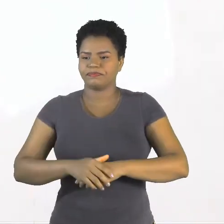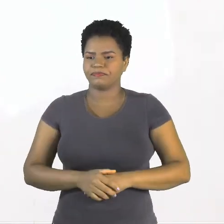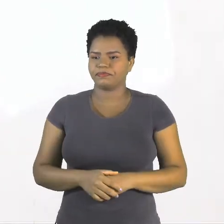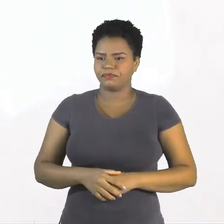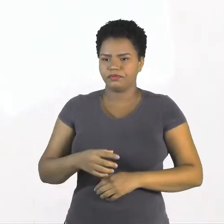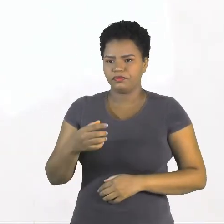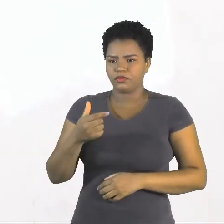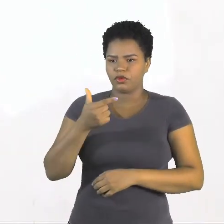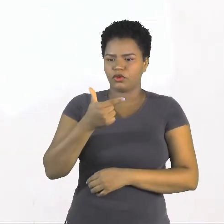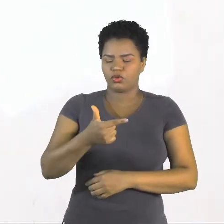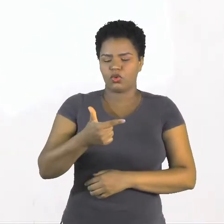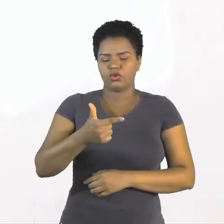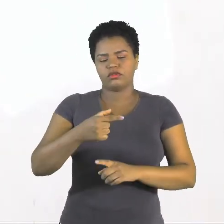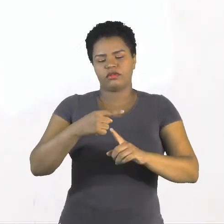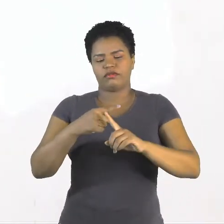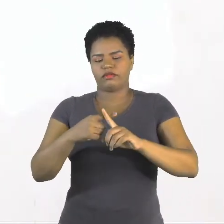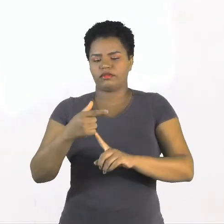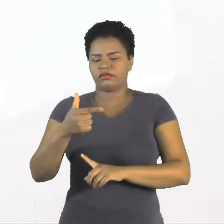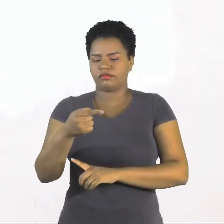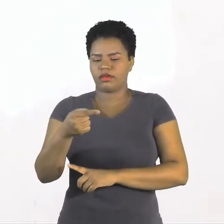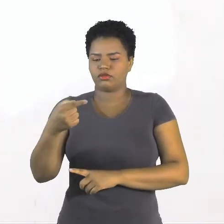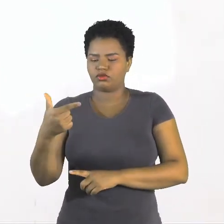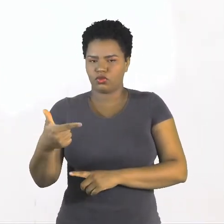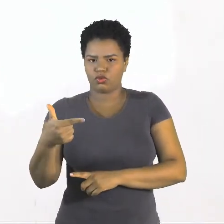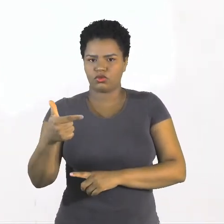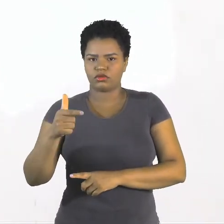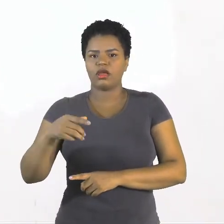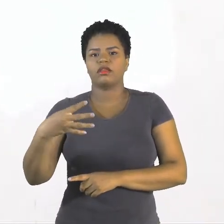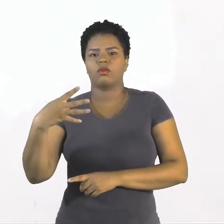menos 2, eu tenho menos 4y.